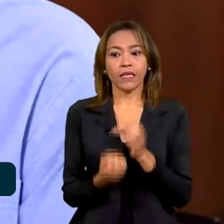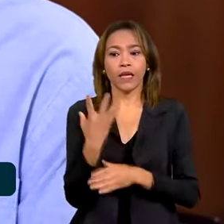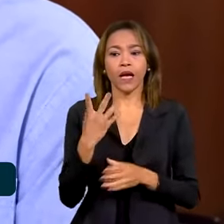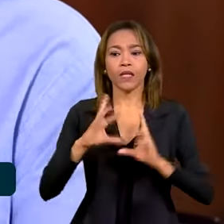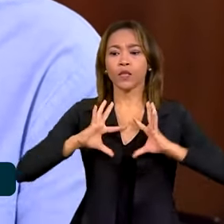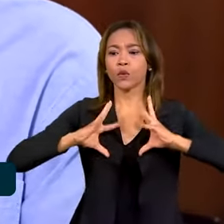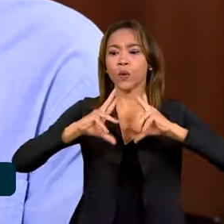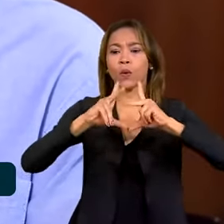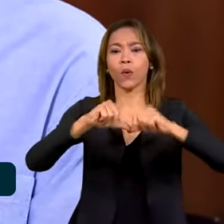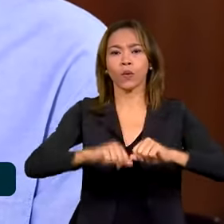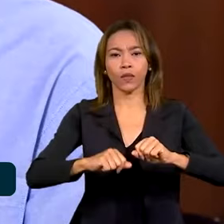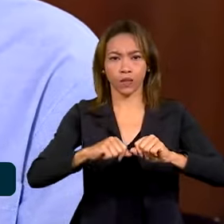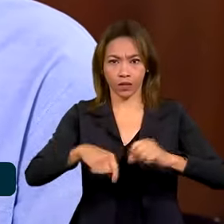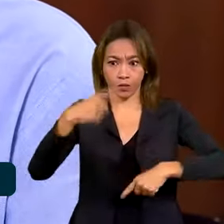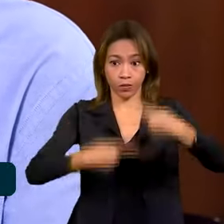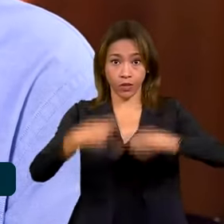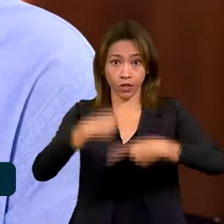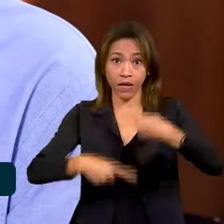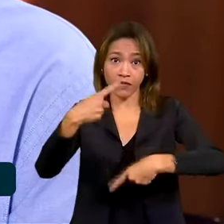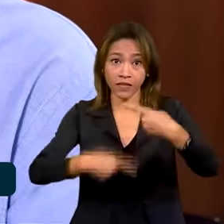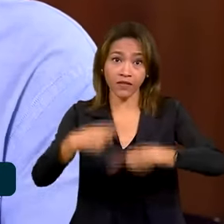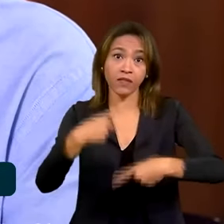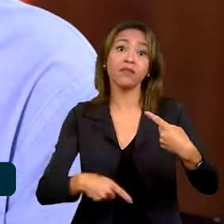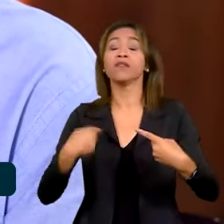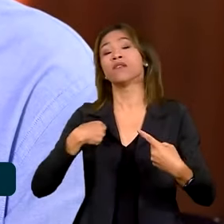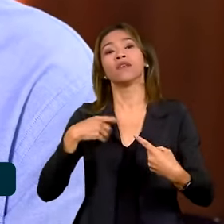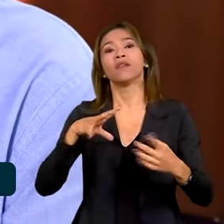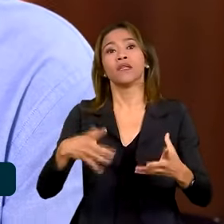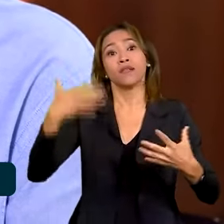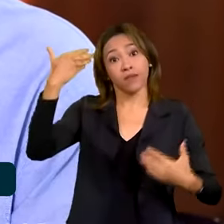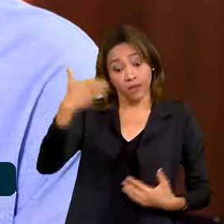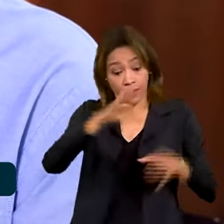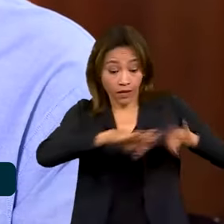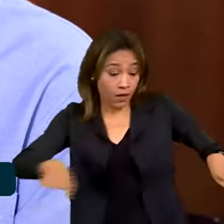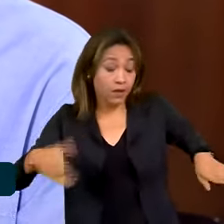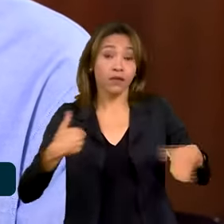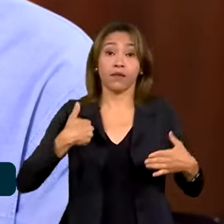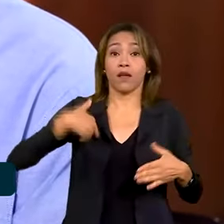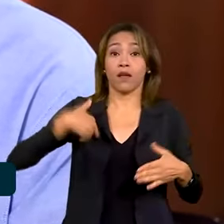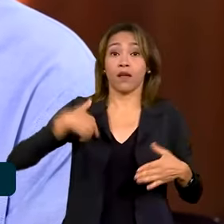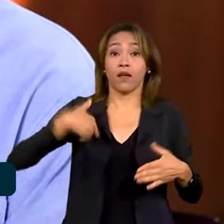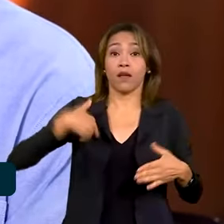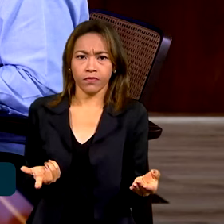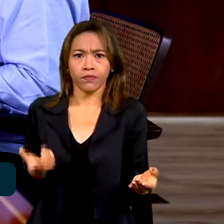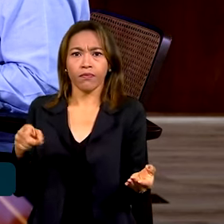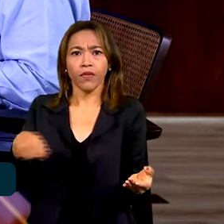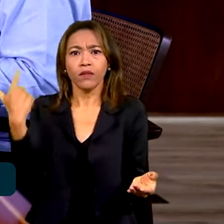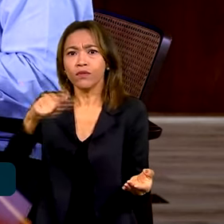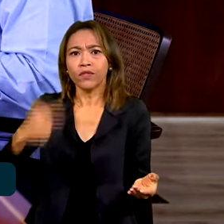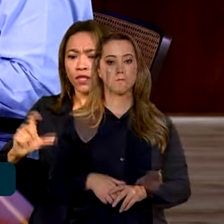cuidar, sabe, de cada um dos brasileiros, seja criança, seja adulto, seja pessoa de meia idade ou seja pessoa mais idosa.